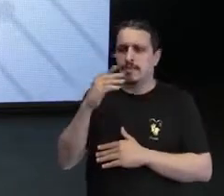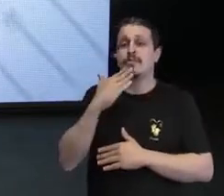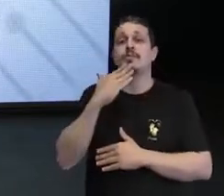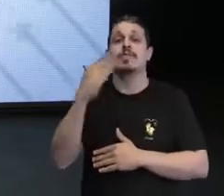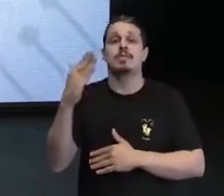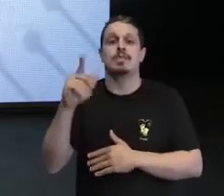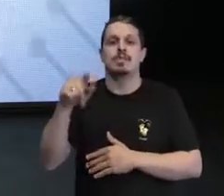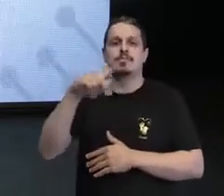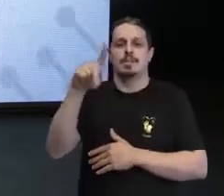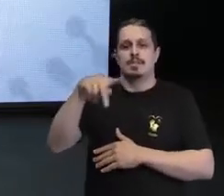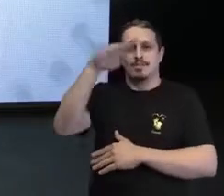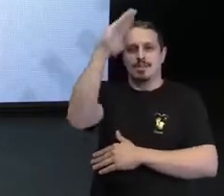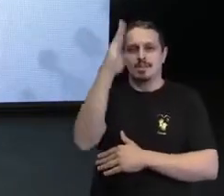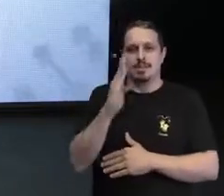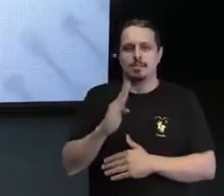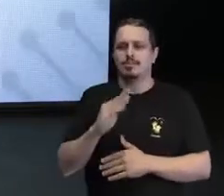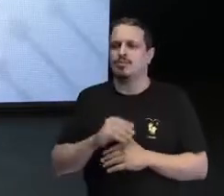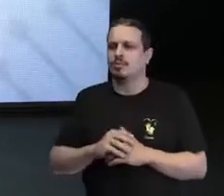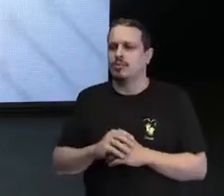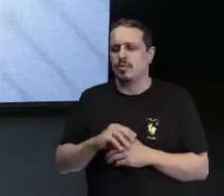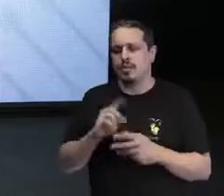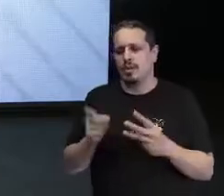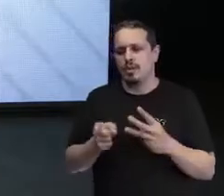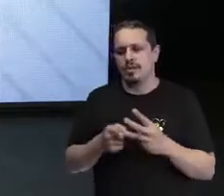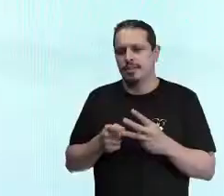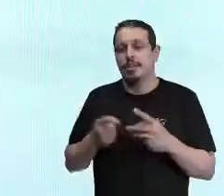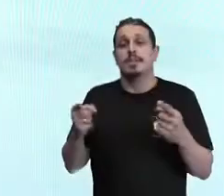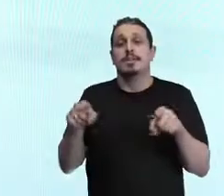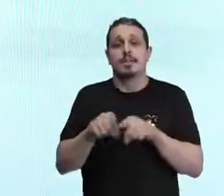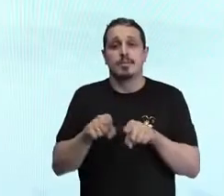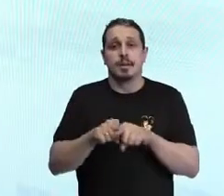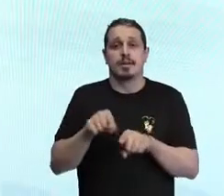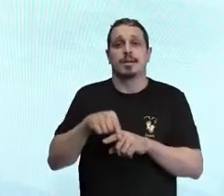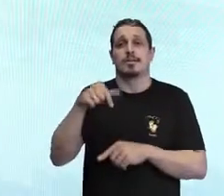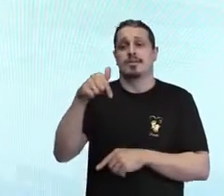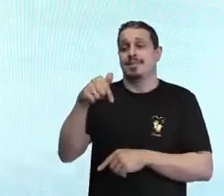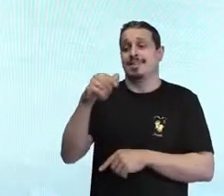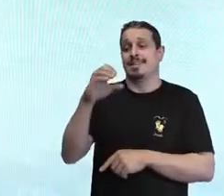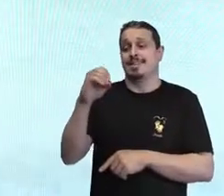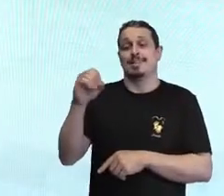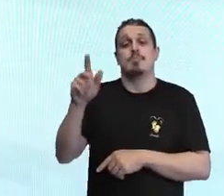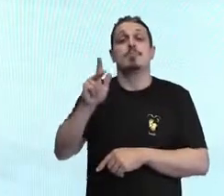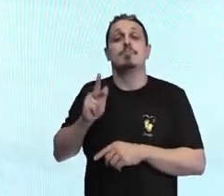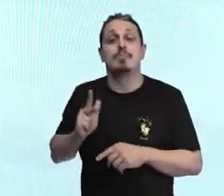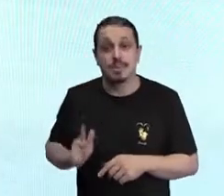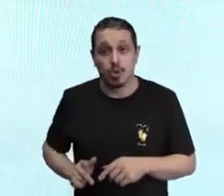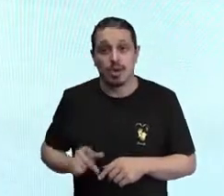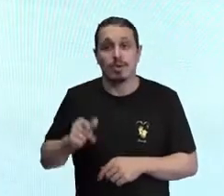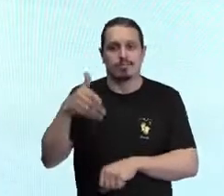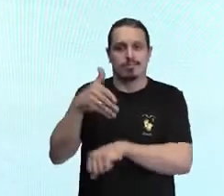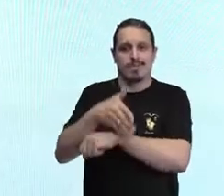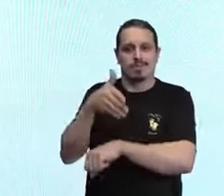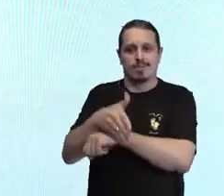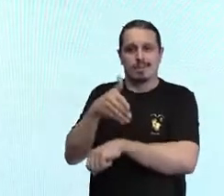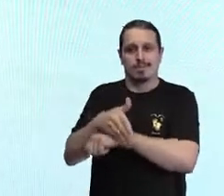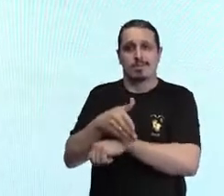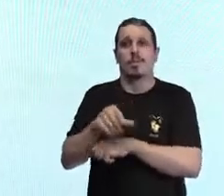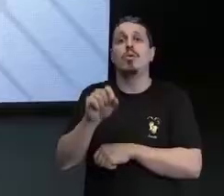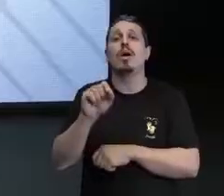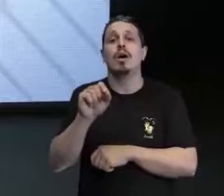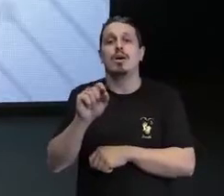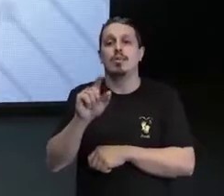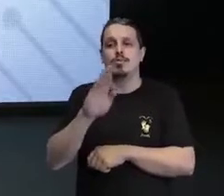meninas. O terceiro já foi no Parque da Água Branca, teve 700 pessoas, contagem oficial da Polícia Militar, teve carro